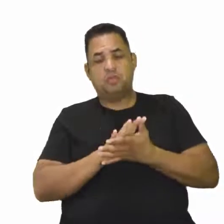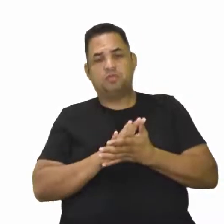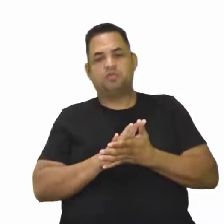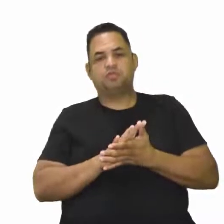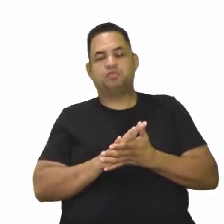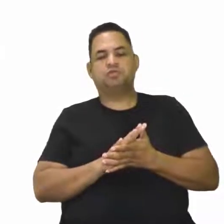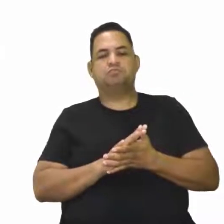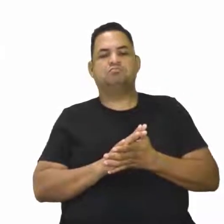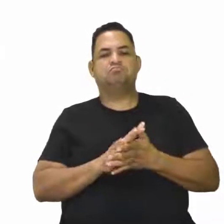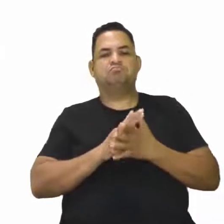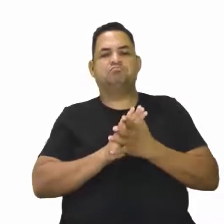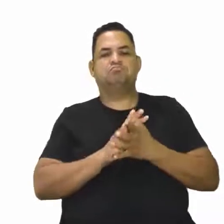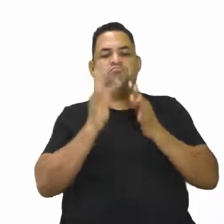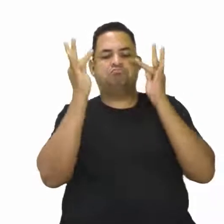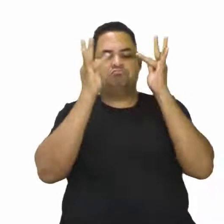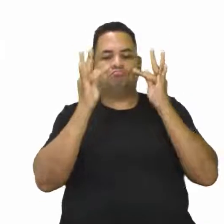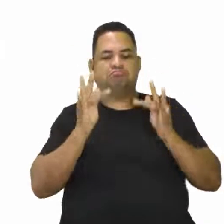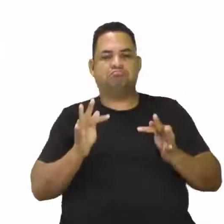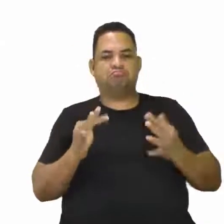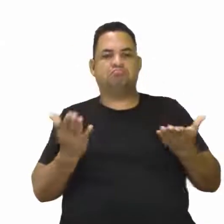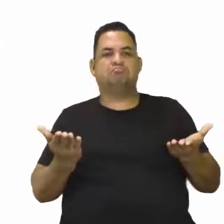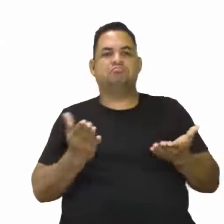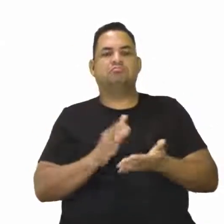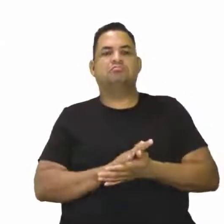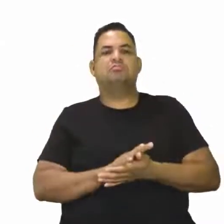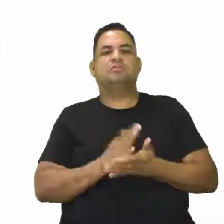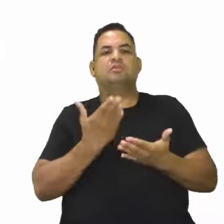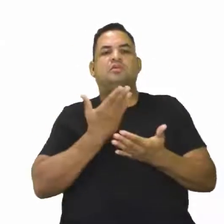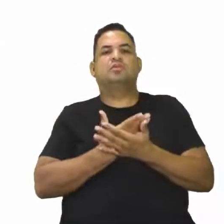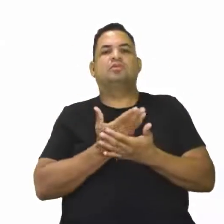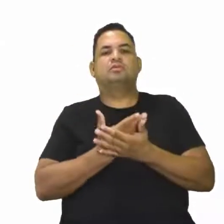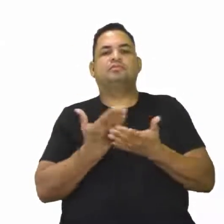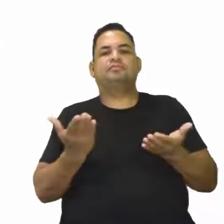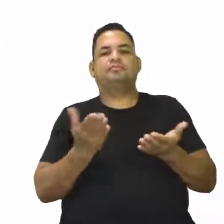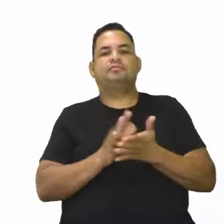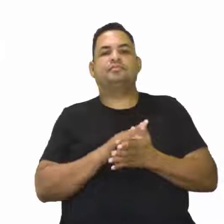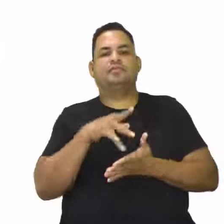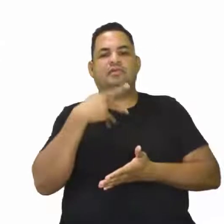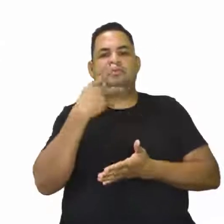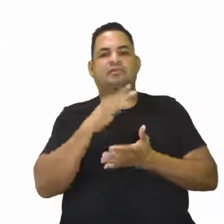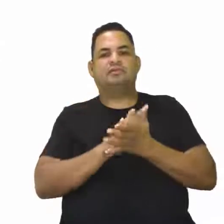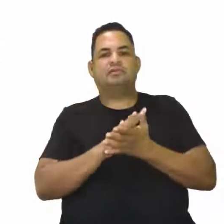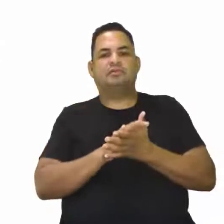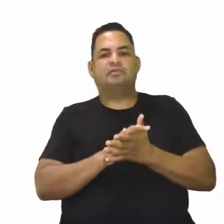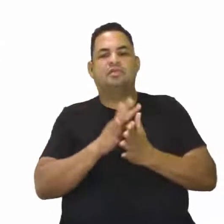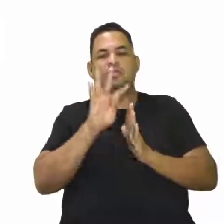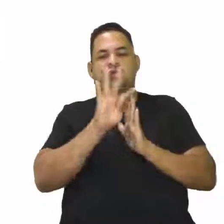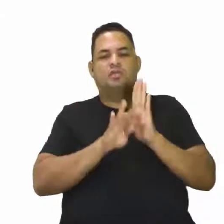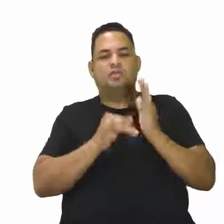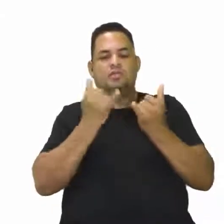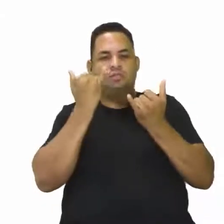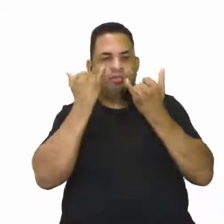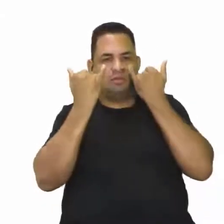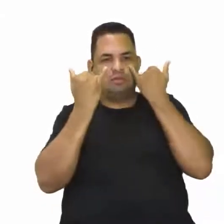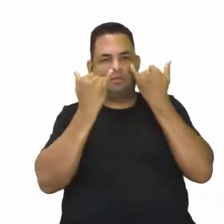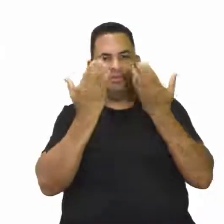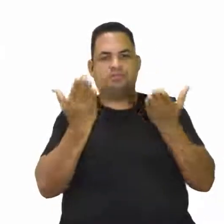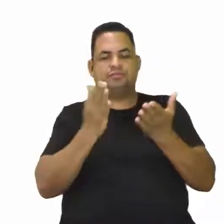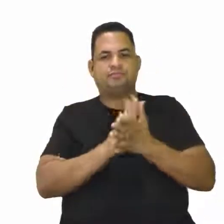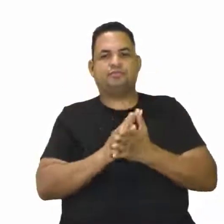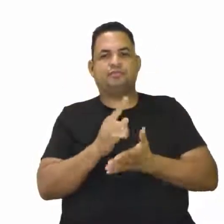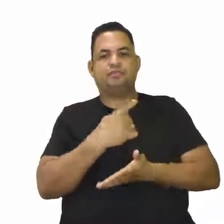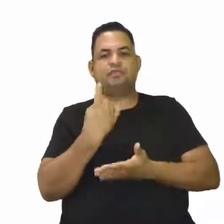era o tema geral da nossa aula de hoje. Na nossa aula, nós falamos do texto informativo, o gênero textual que